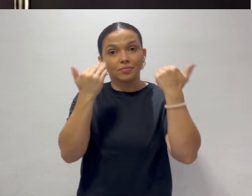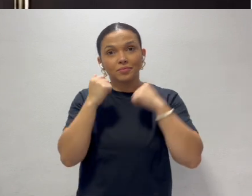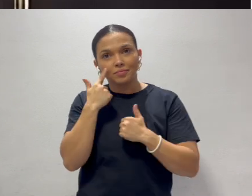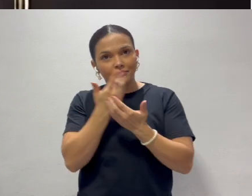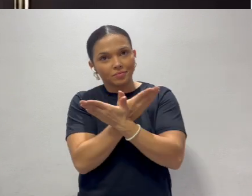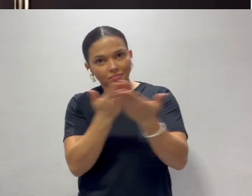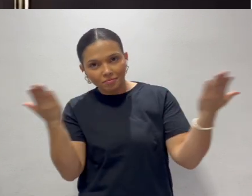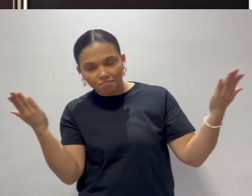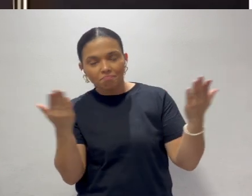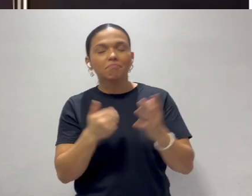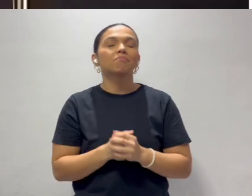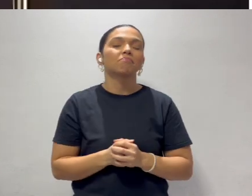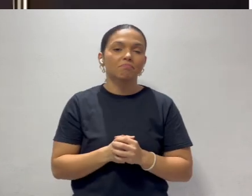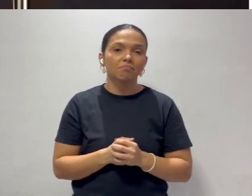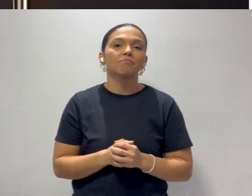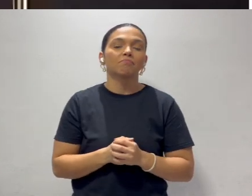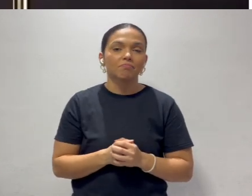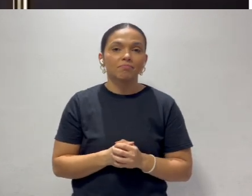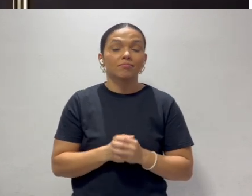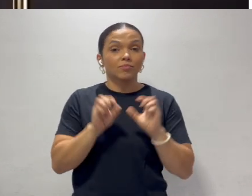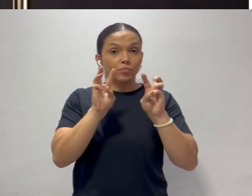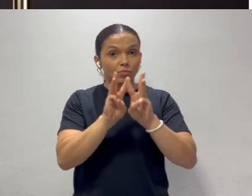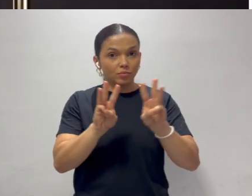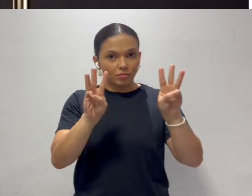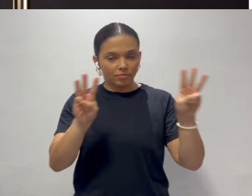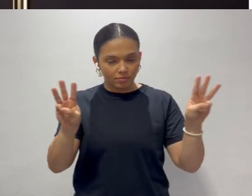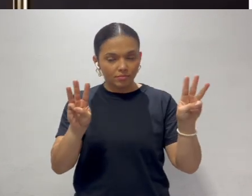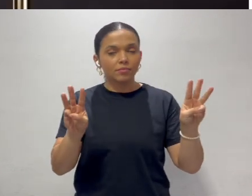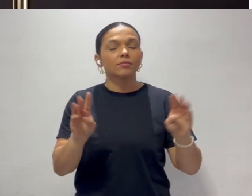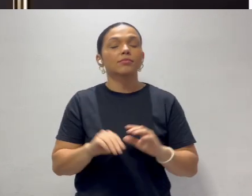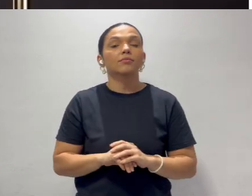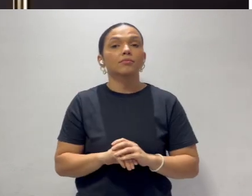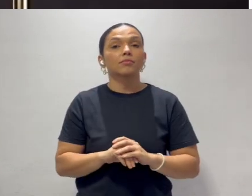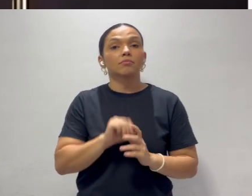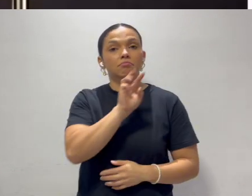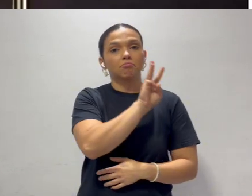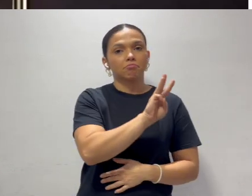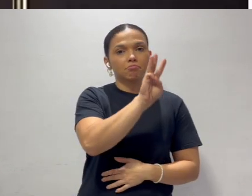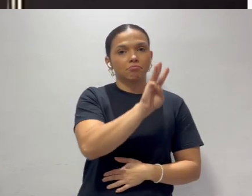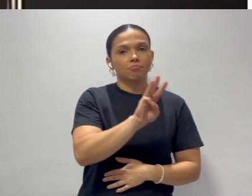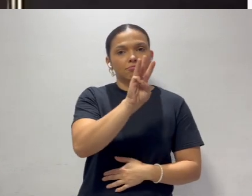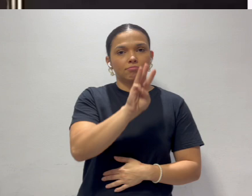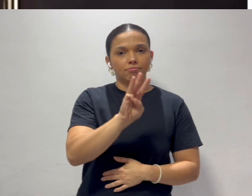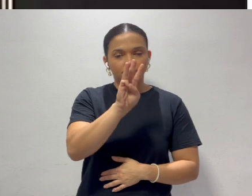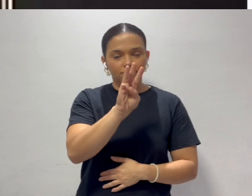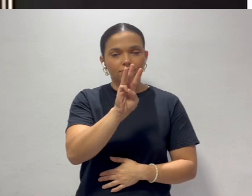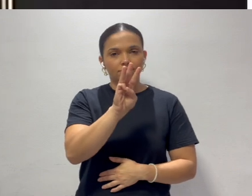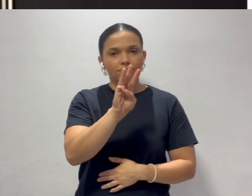Roland? Vamos lá, olha aí, site, o endereço do site é